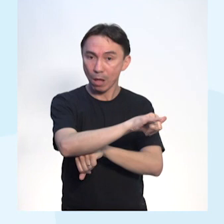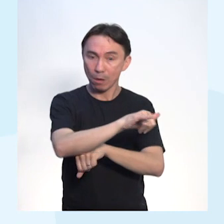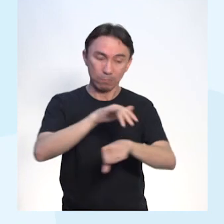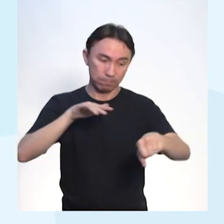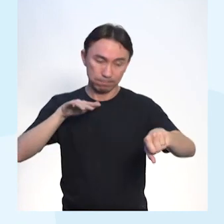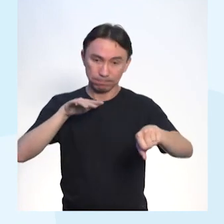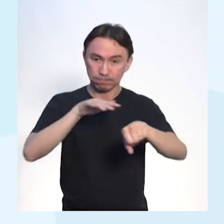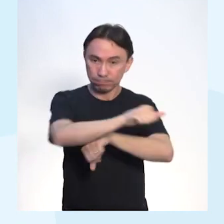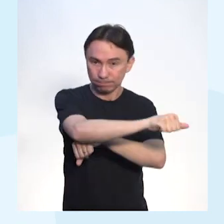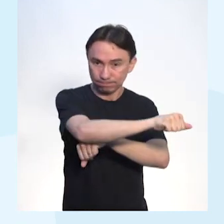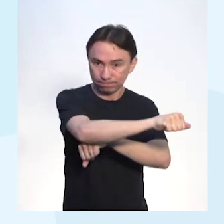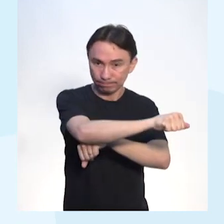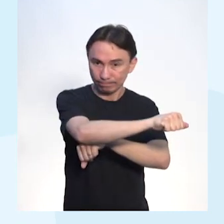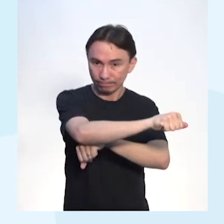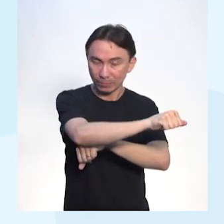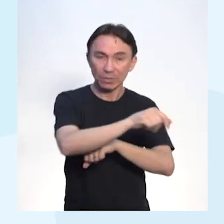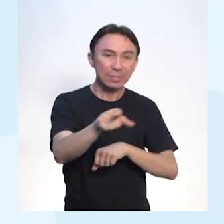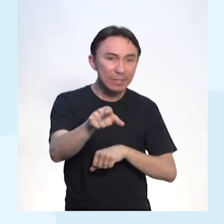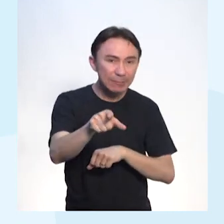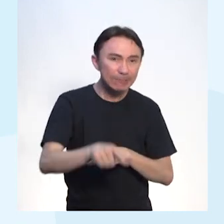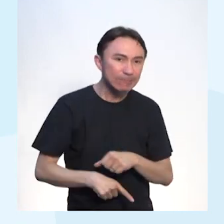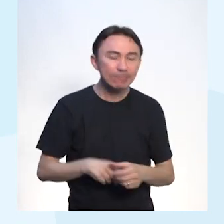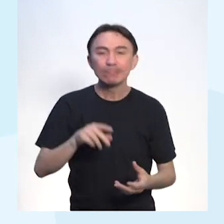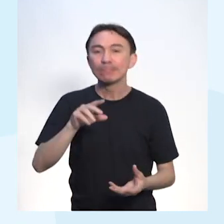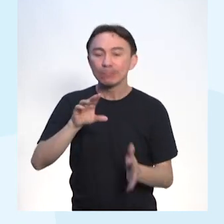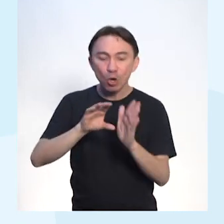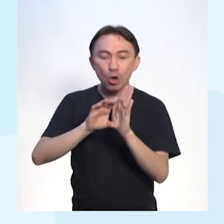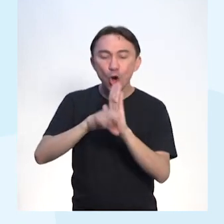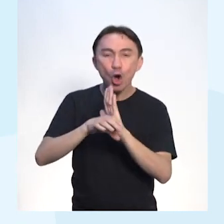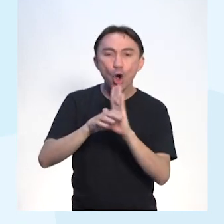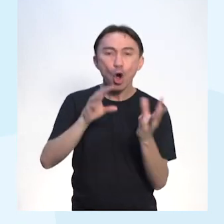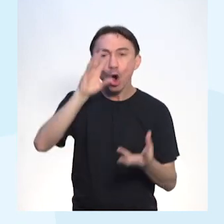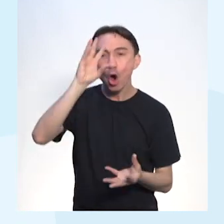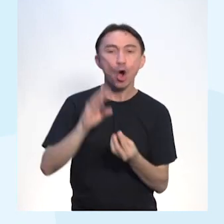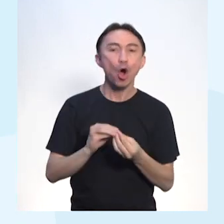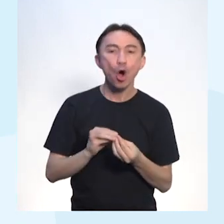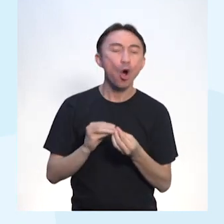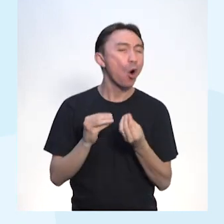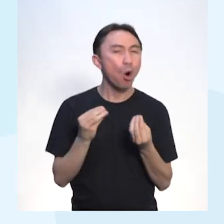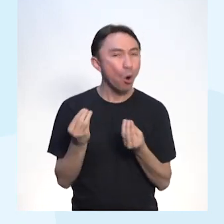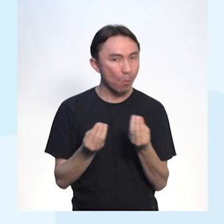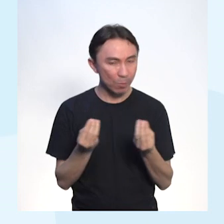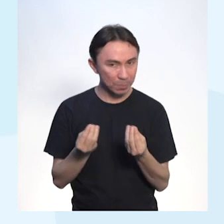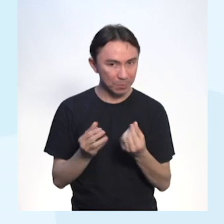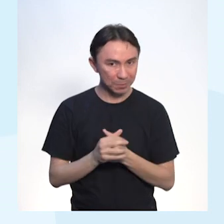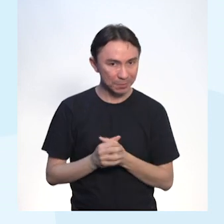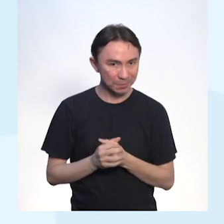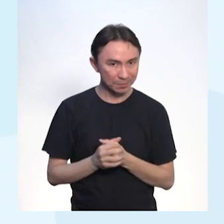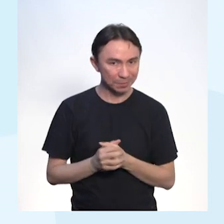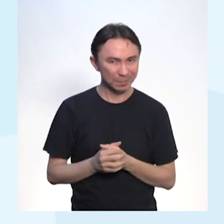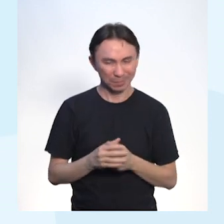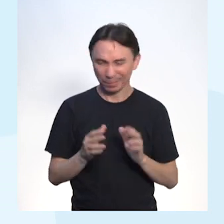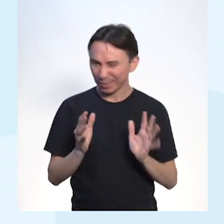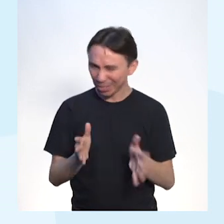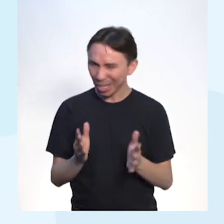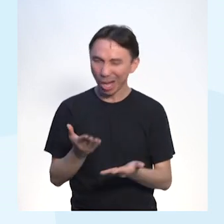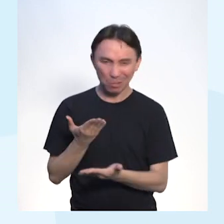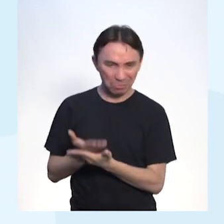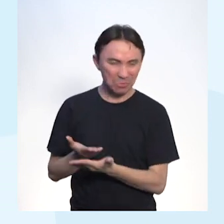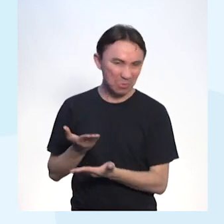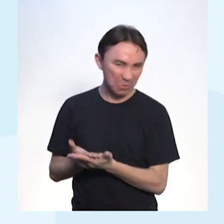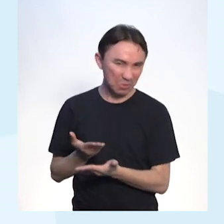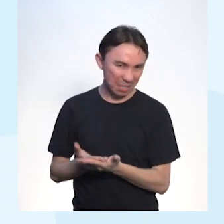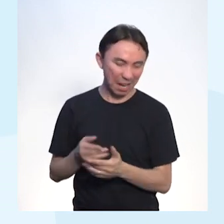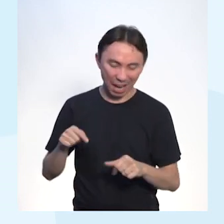já estudaram a ditadura civil-militar brasileira, então não precisa nem fazer uma pesquisa